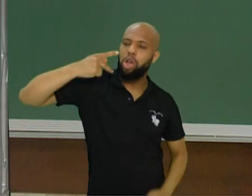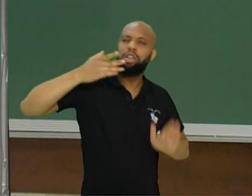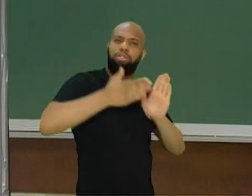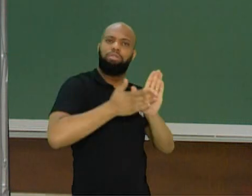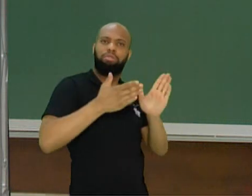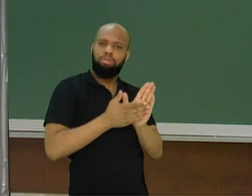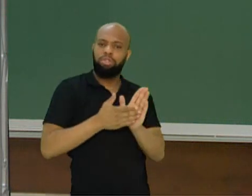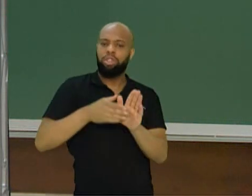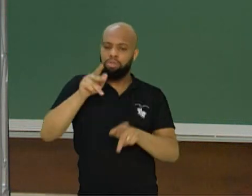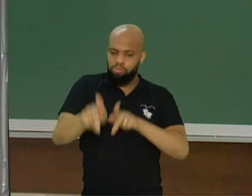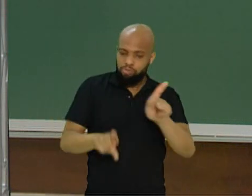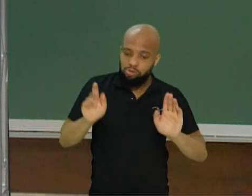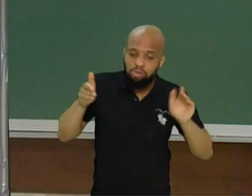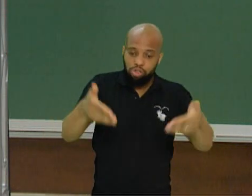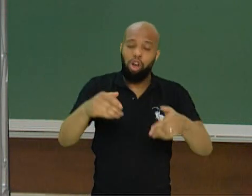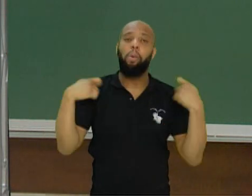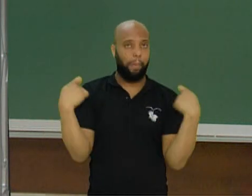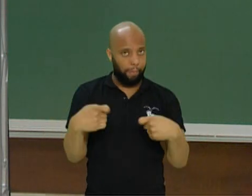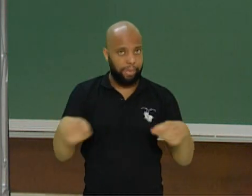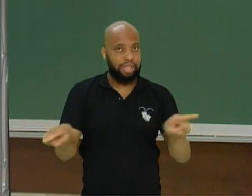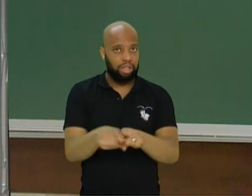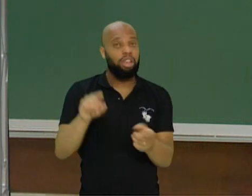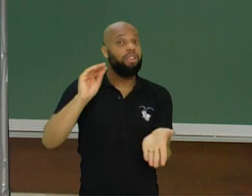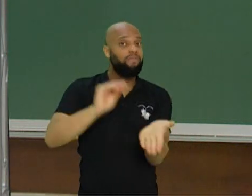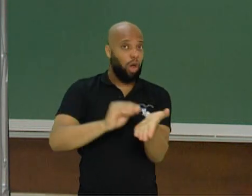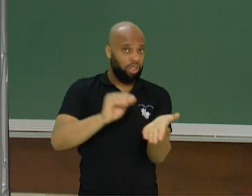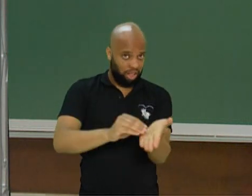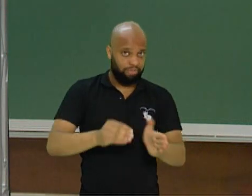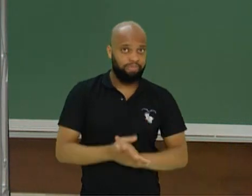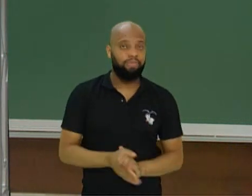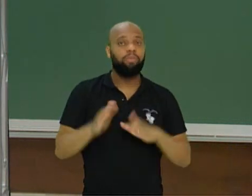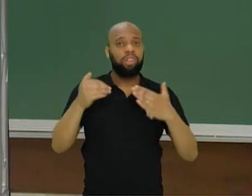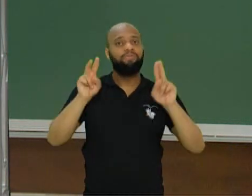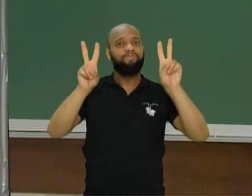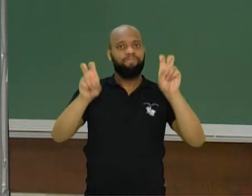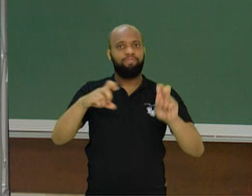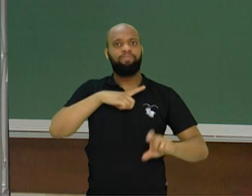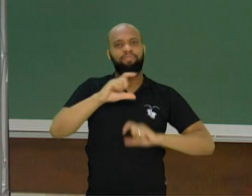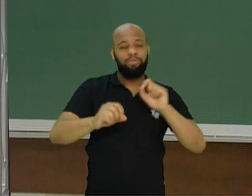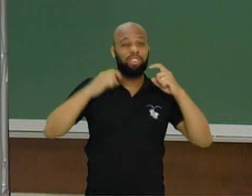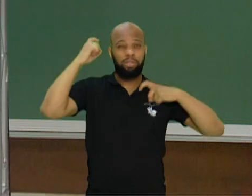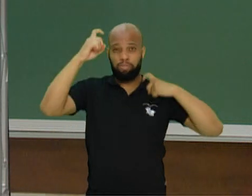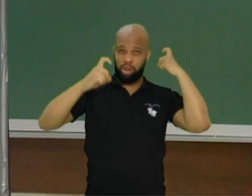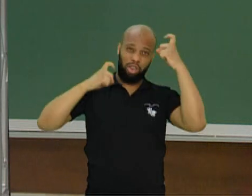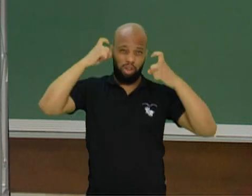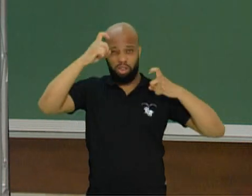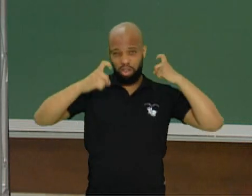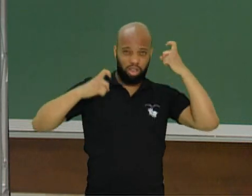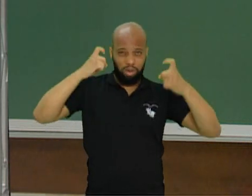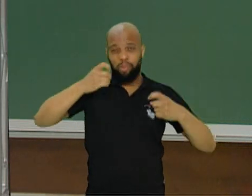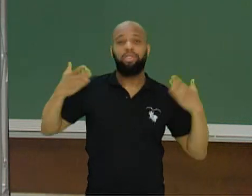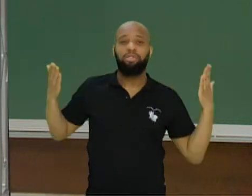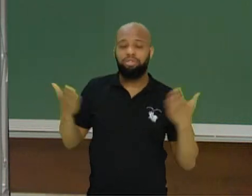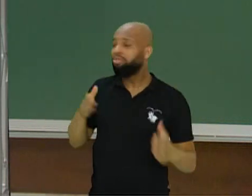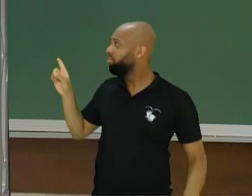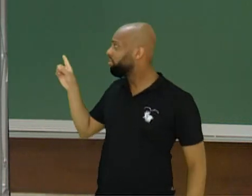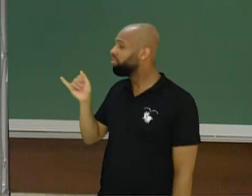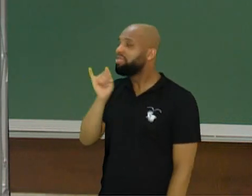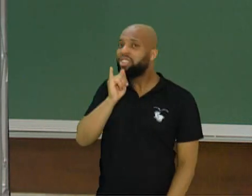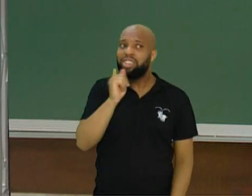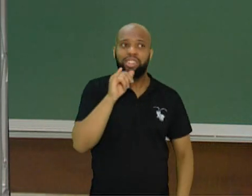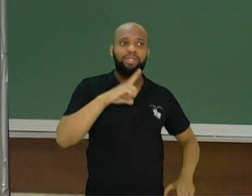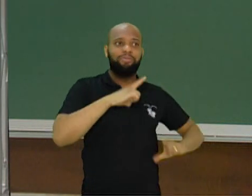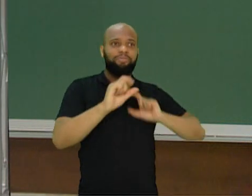públicas voltadas para essa questão, né? Então, é um tema assim bastante preocupante. E aqui no exemplo, né,